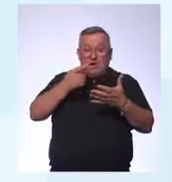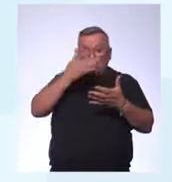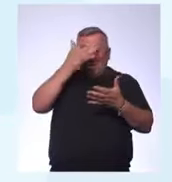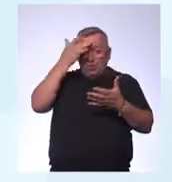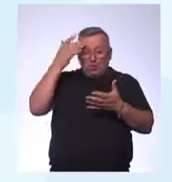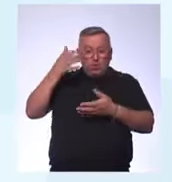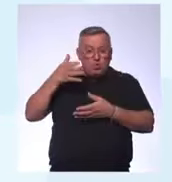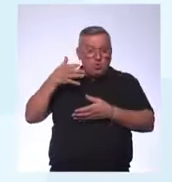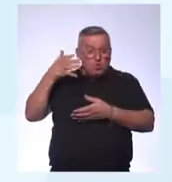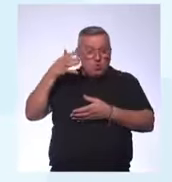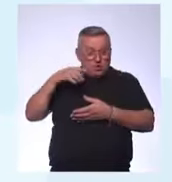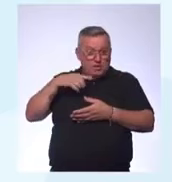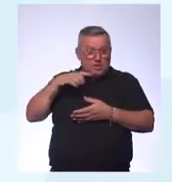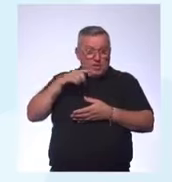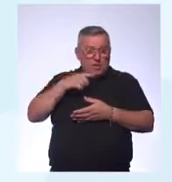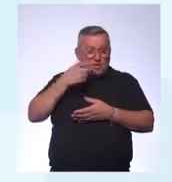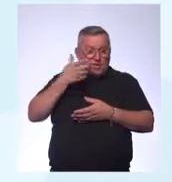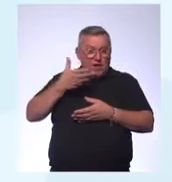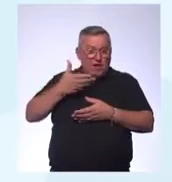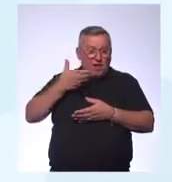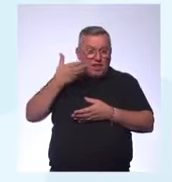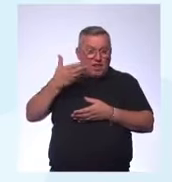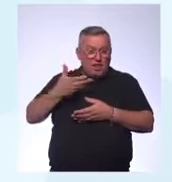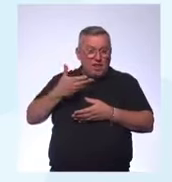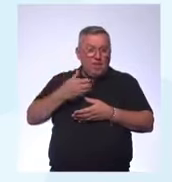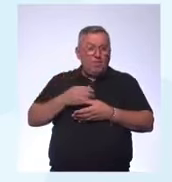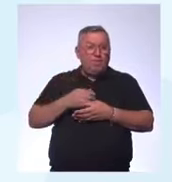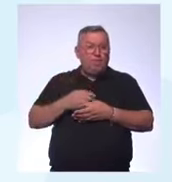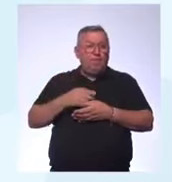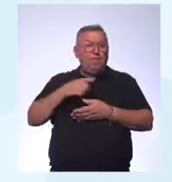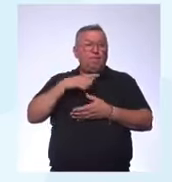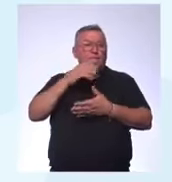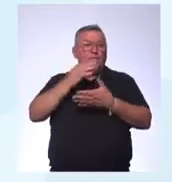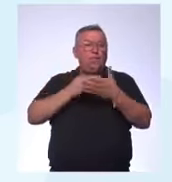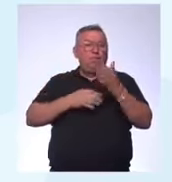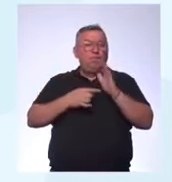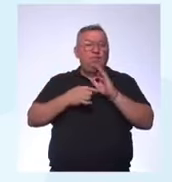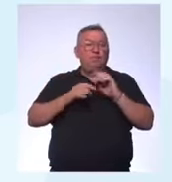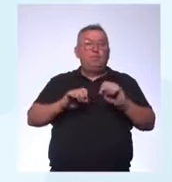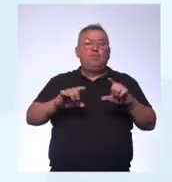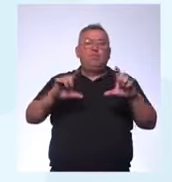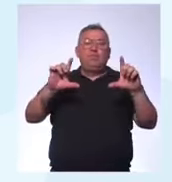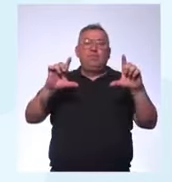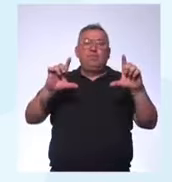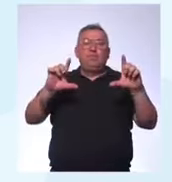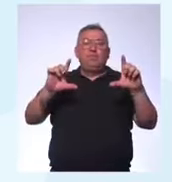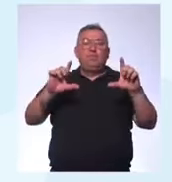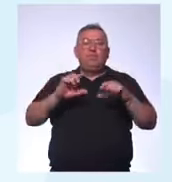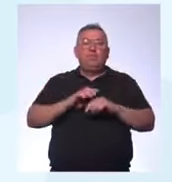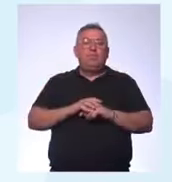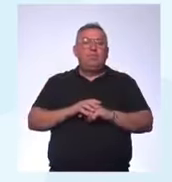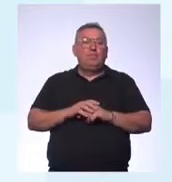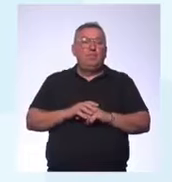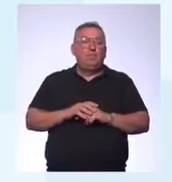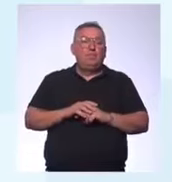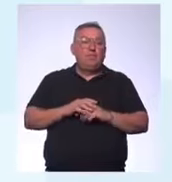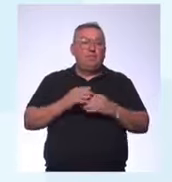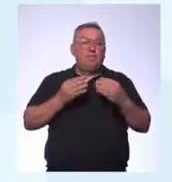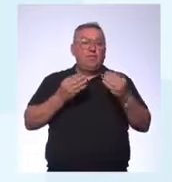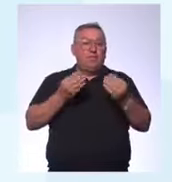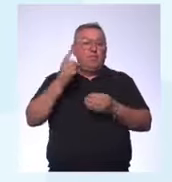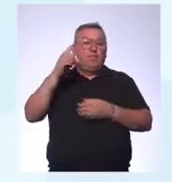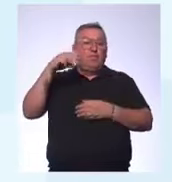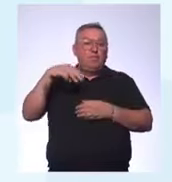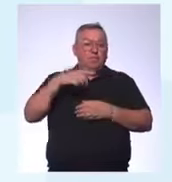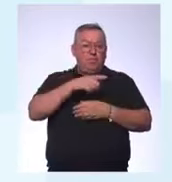foi o que nós fizemos, né, colocamos aí 2 falas. O texto apresenta imagens, então... apresenta uma. Eu vou deixar um